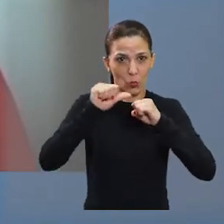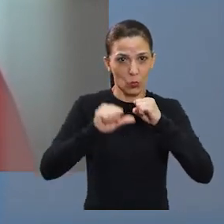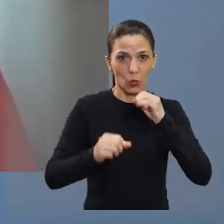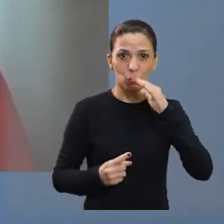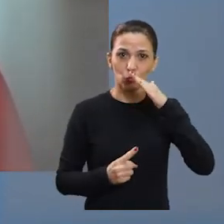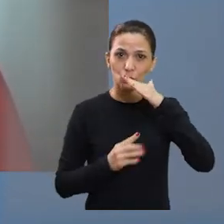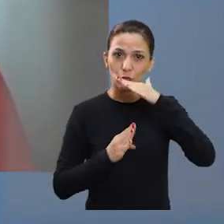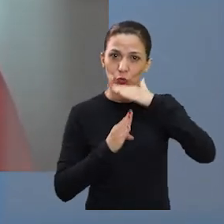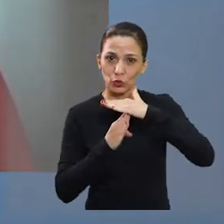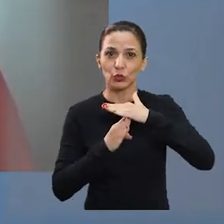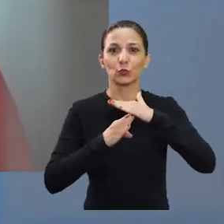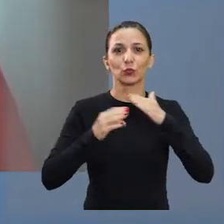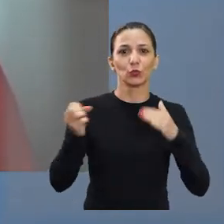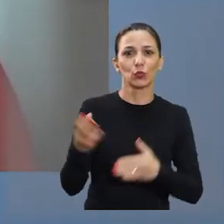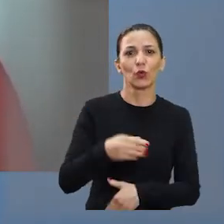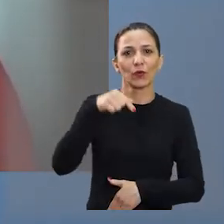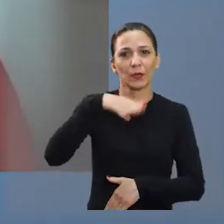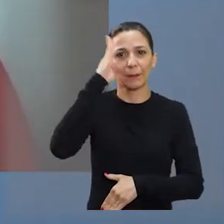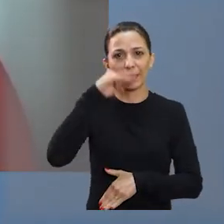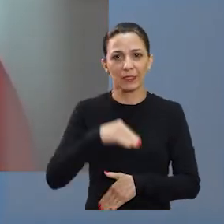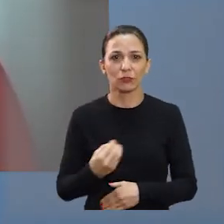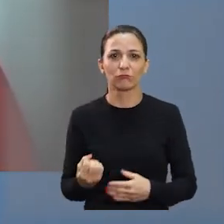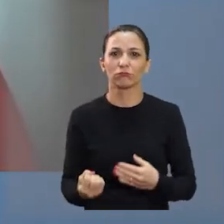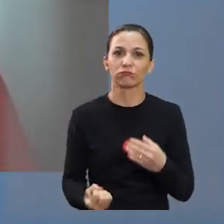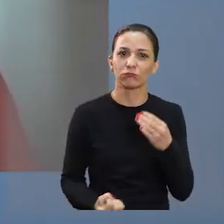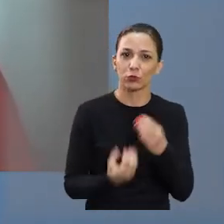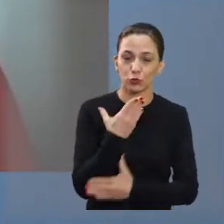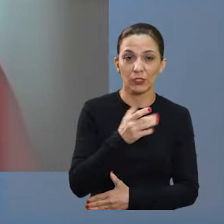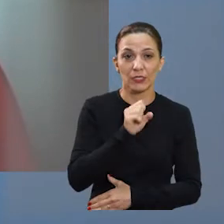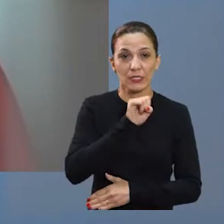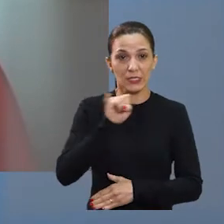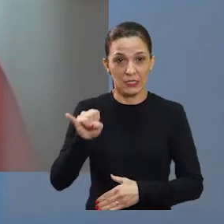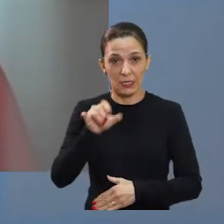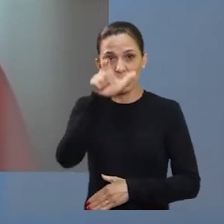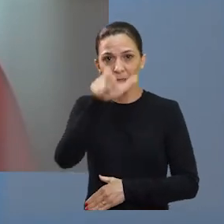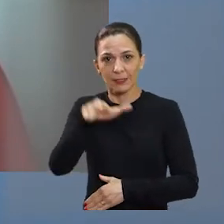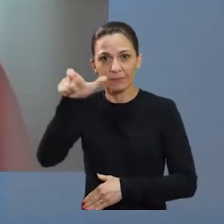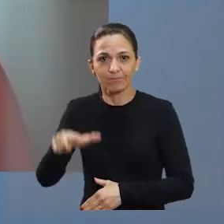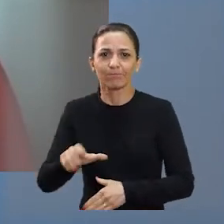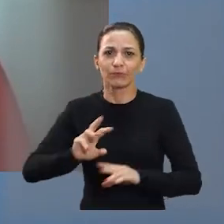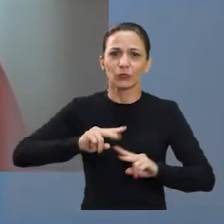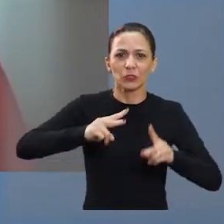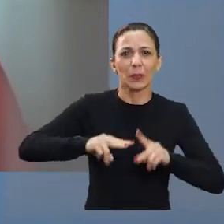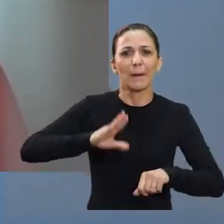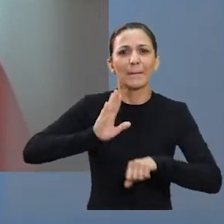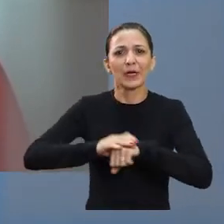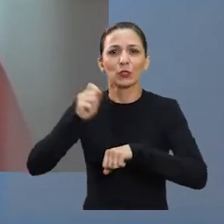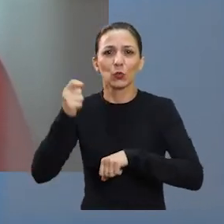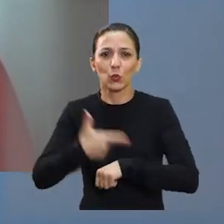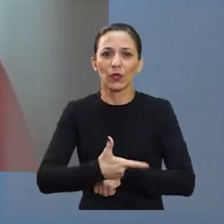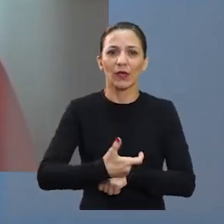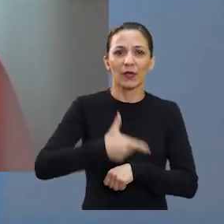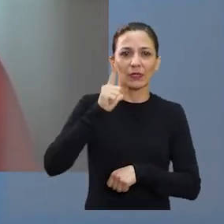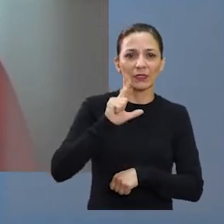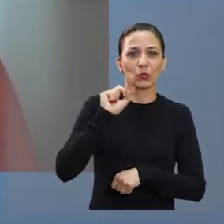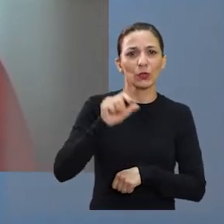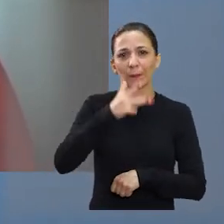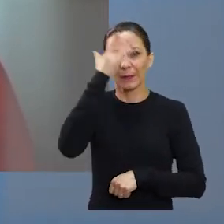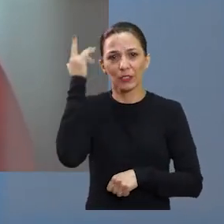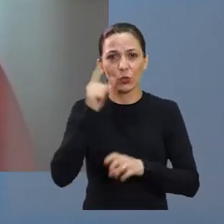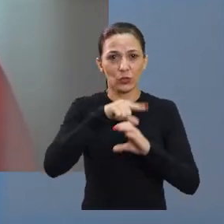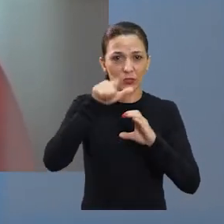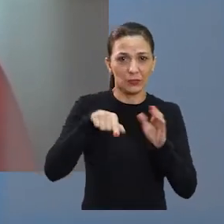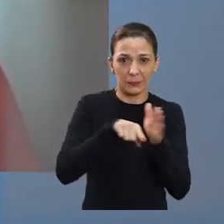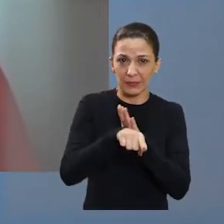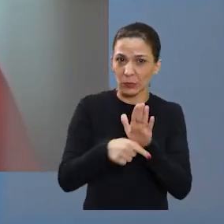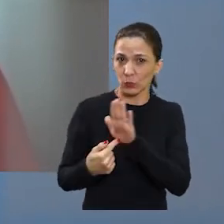foi detectada no Brasil. Se ela for mais transmissível, como alguns cientistas já estão sugerindo, quais são os cenários que